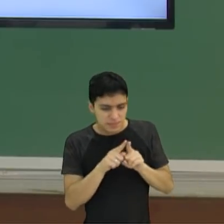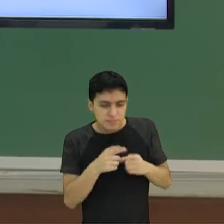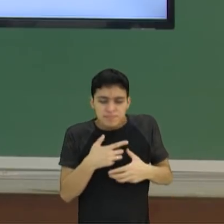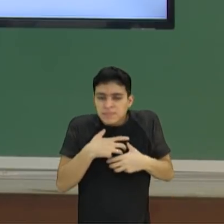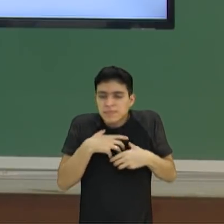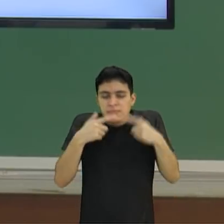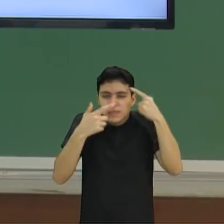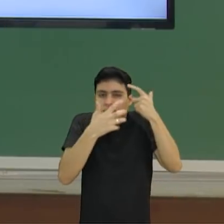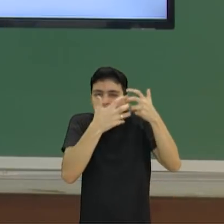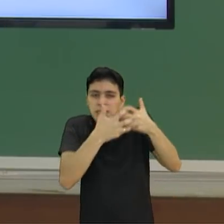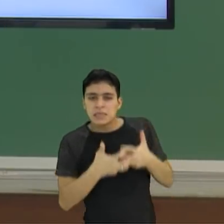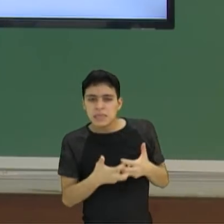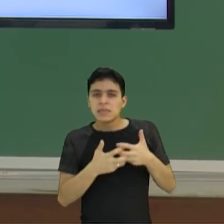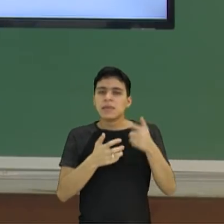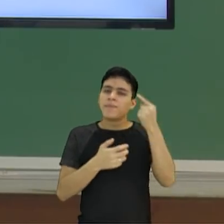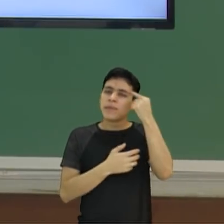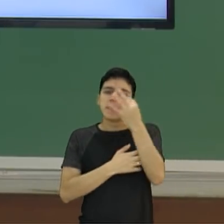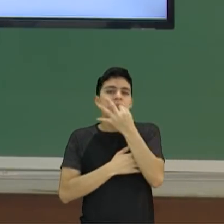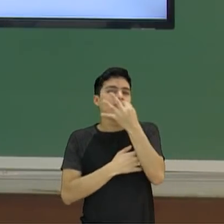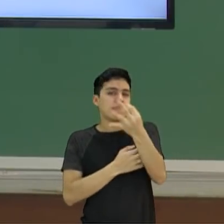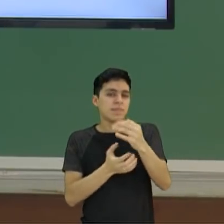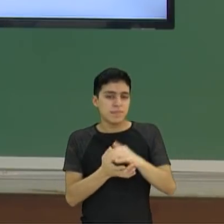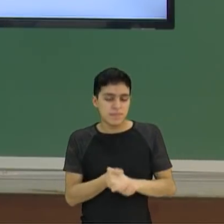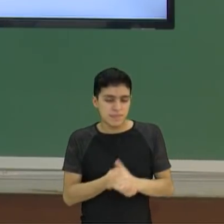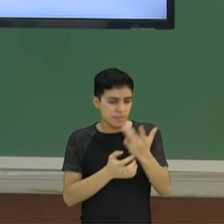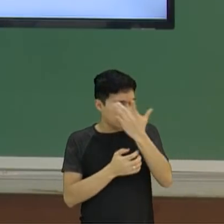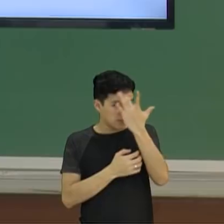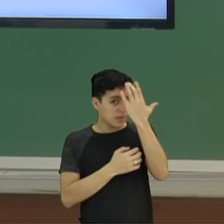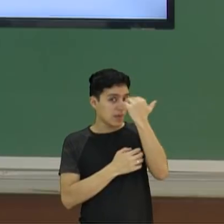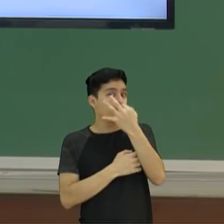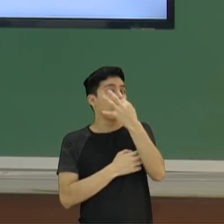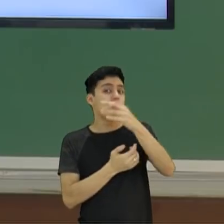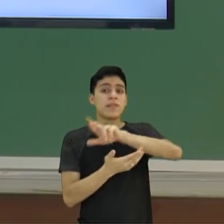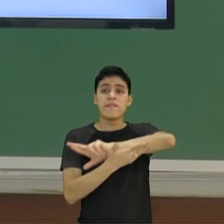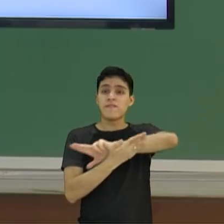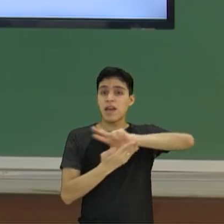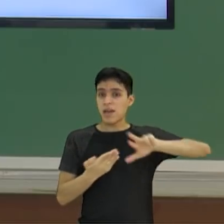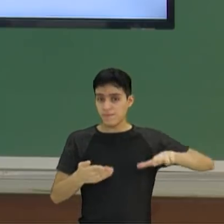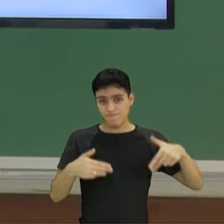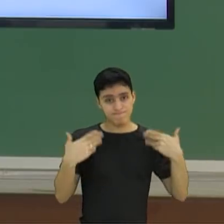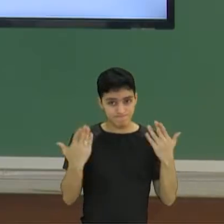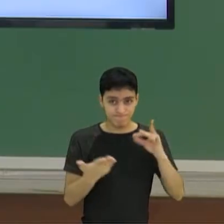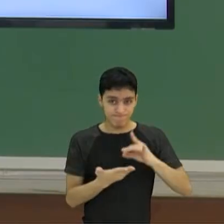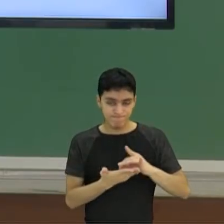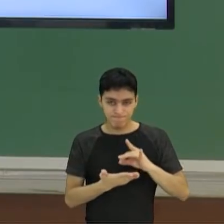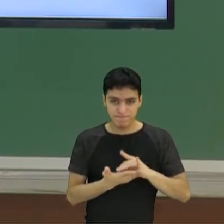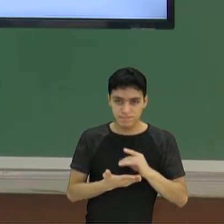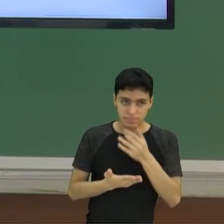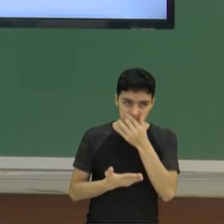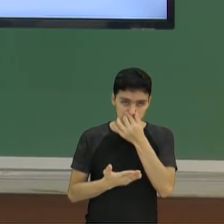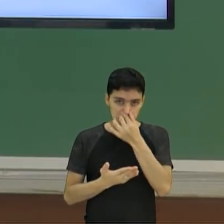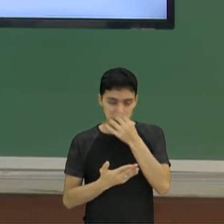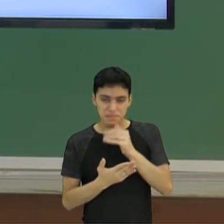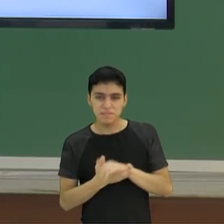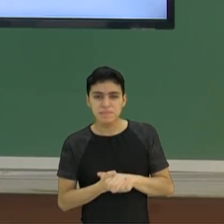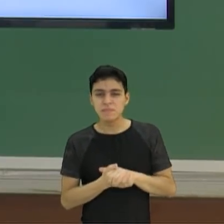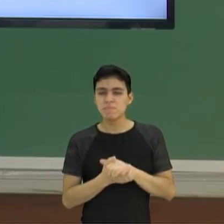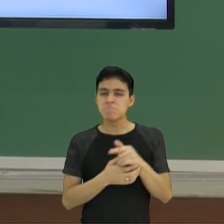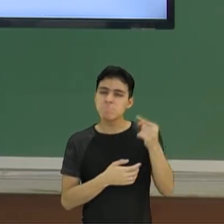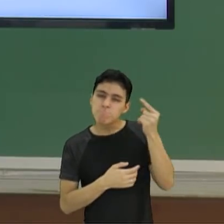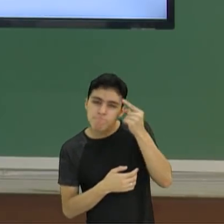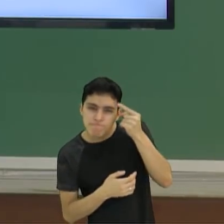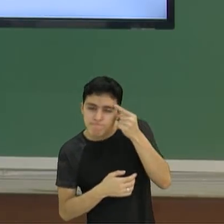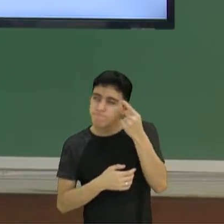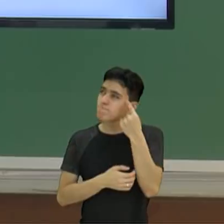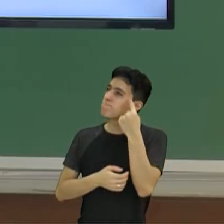a reflexão, o pensamento crítico, a pessoa sabe opinar sobre várias coisas, né? Fique sabendo, todas